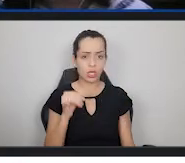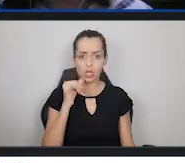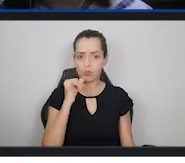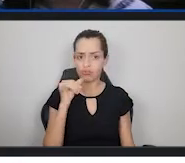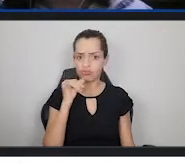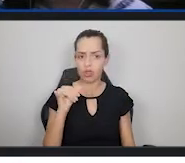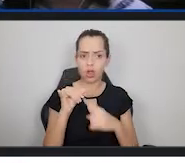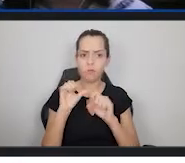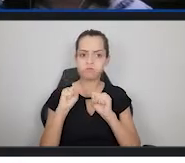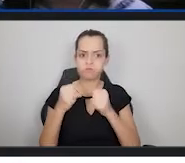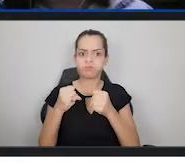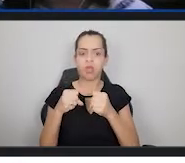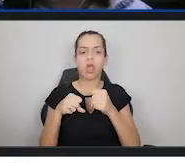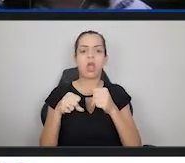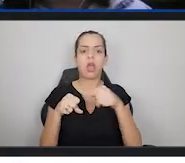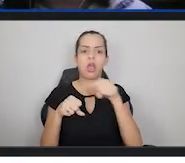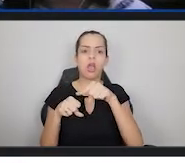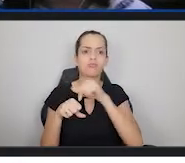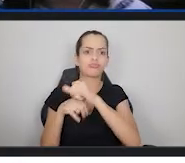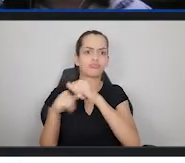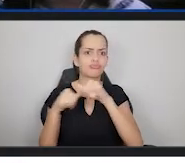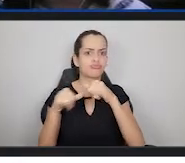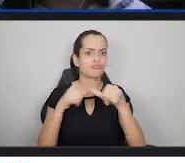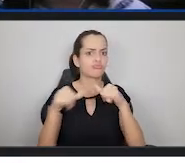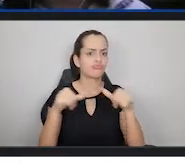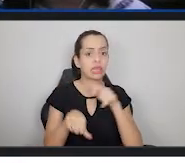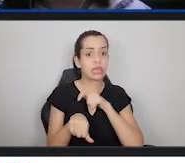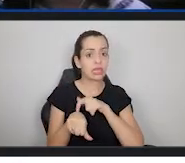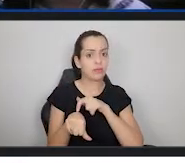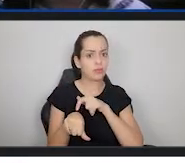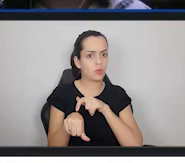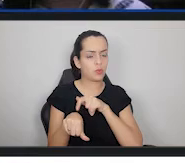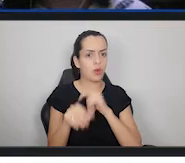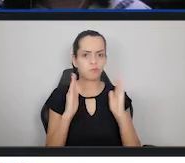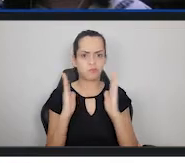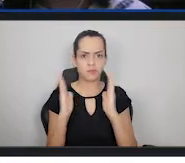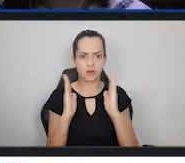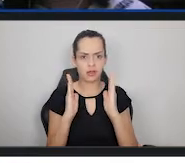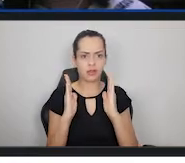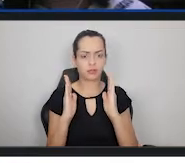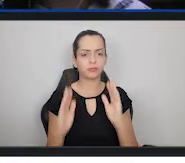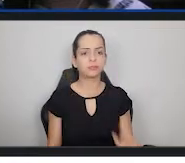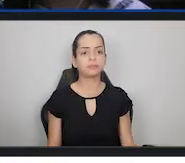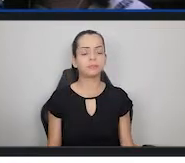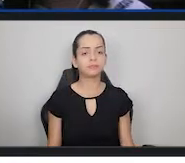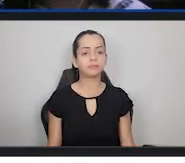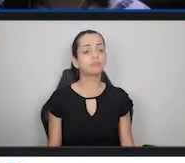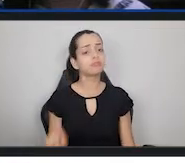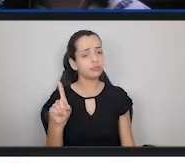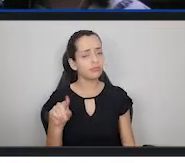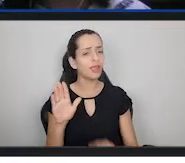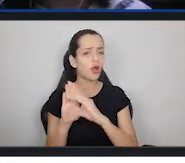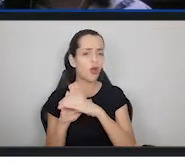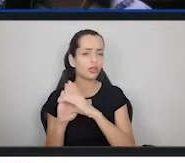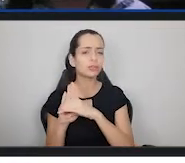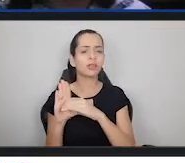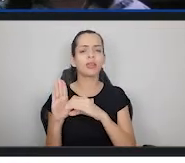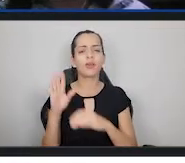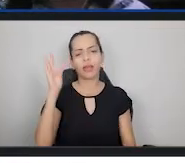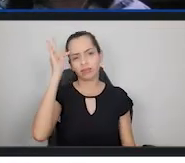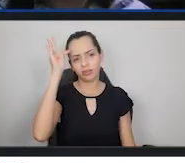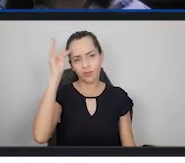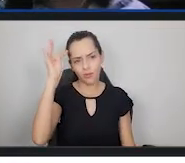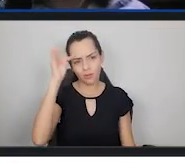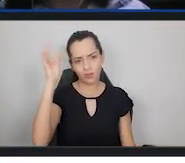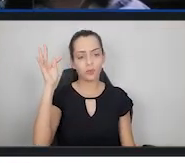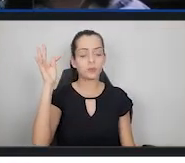a capacidade de realizar trabalho em determinado intervalo de tempo. Tecnicamente falando, seria isso, Mas